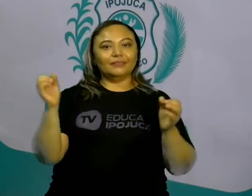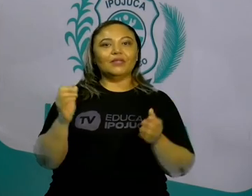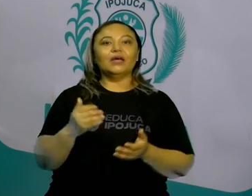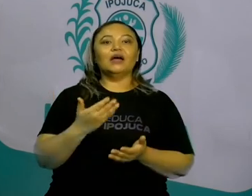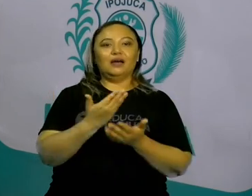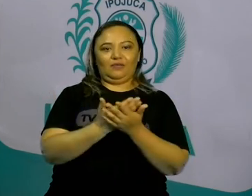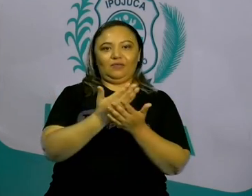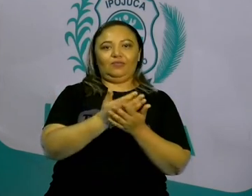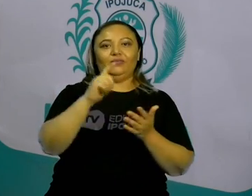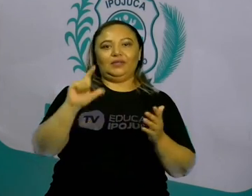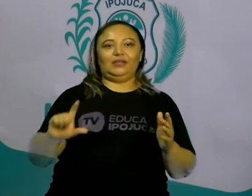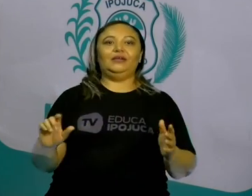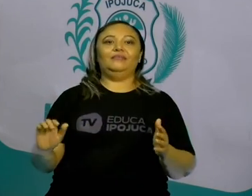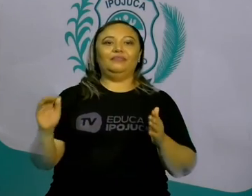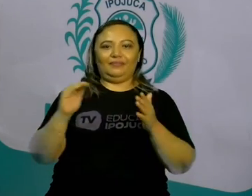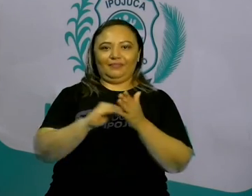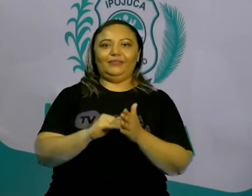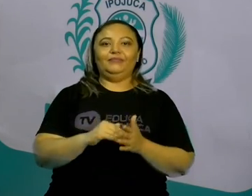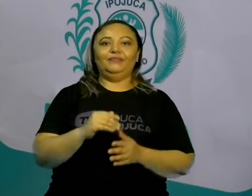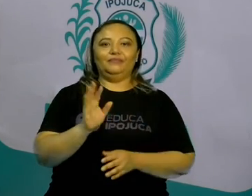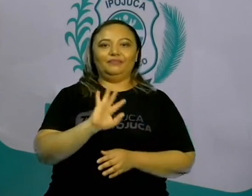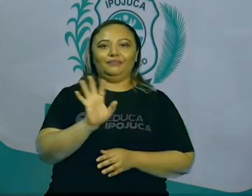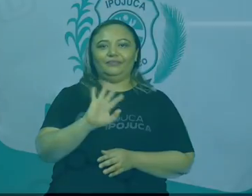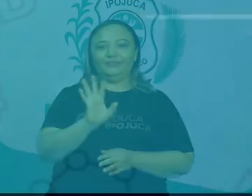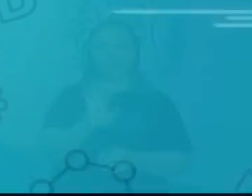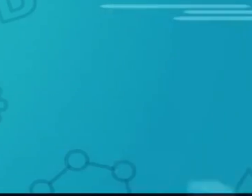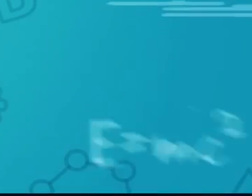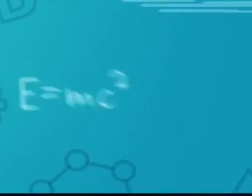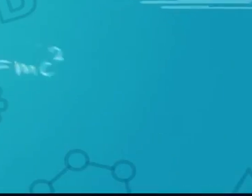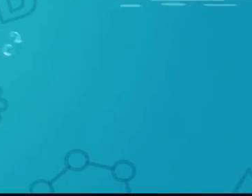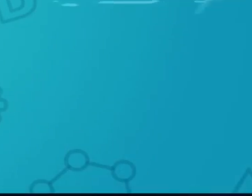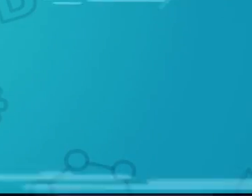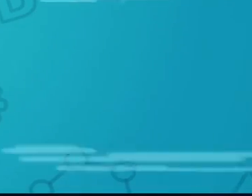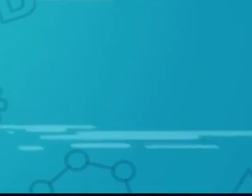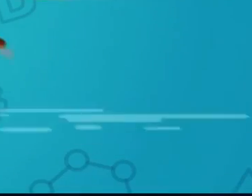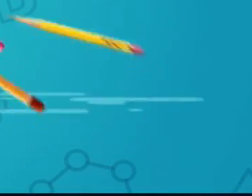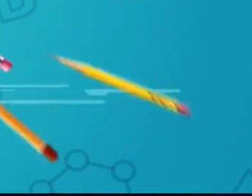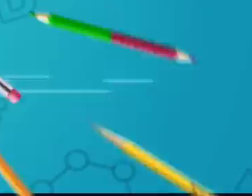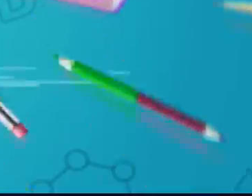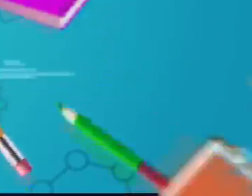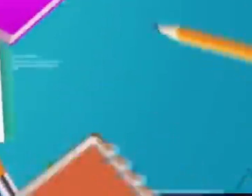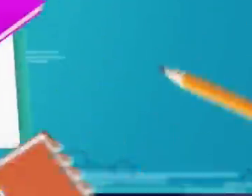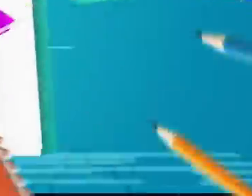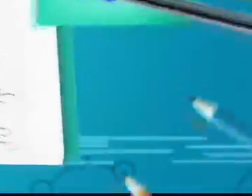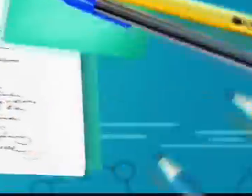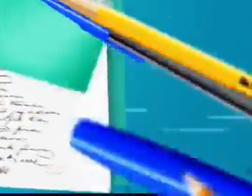e até a próxima aula tchau tchau E aí